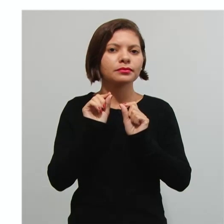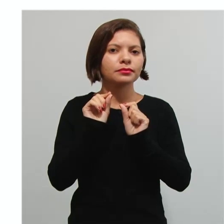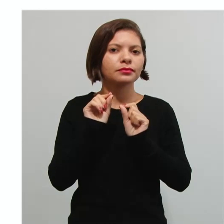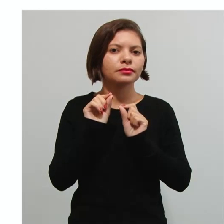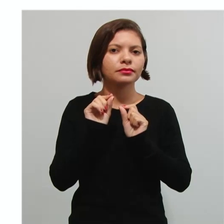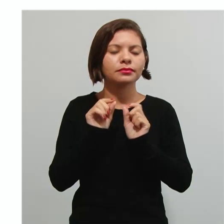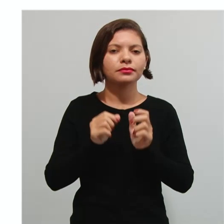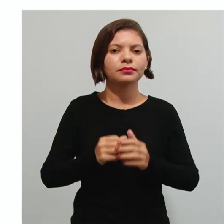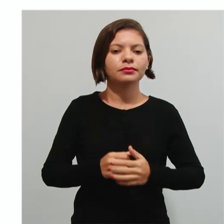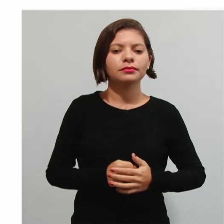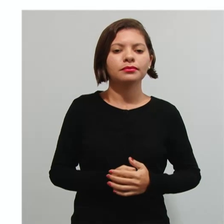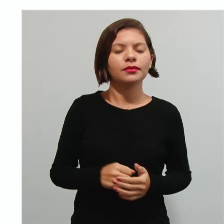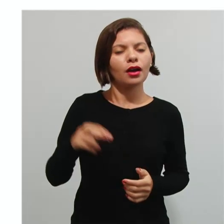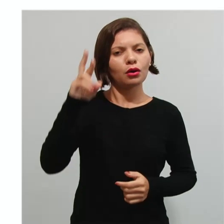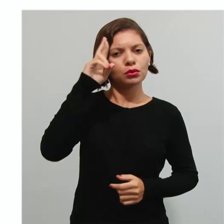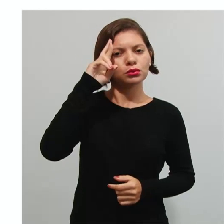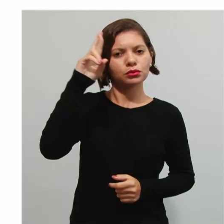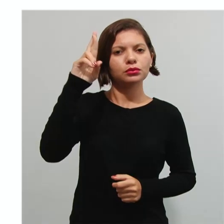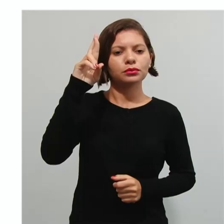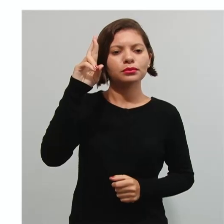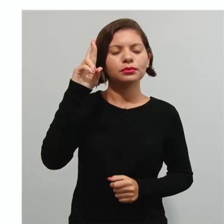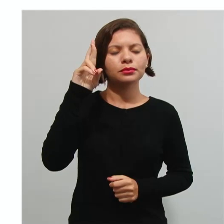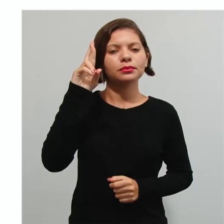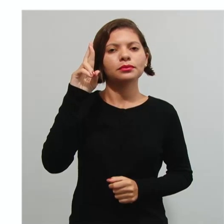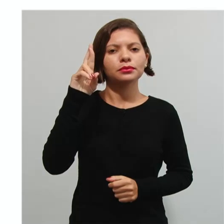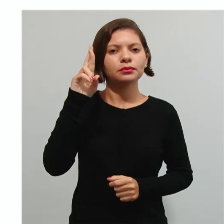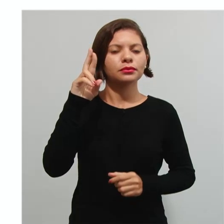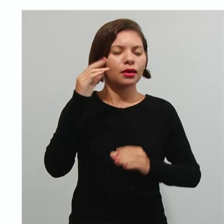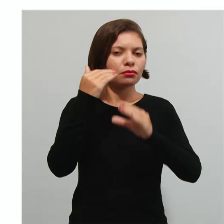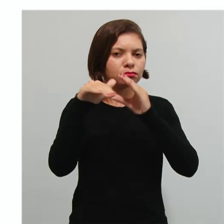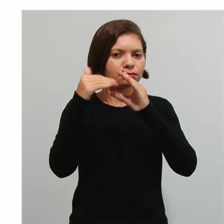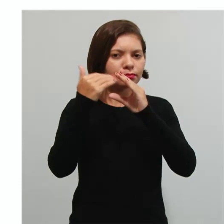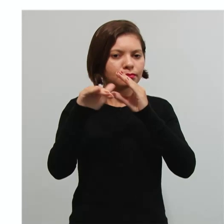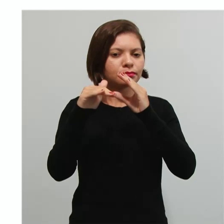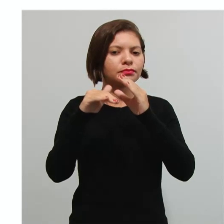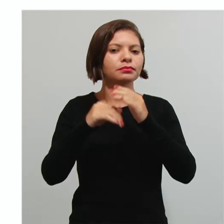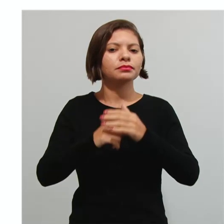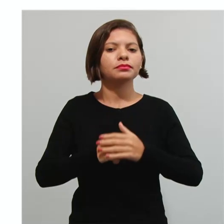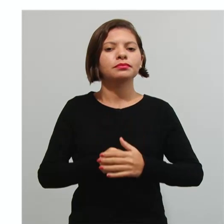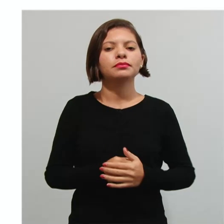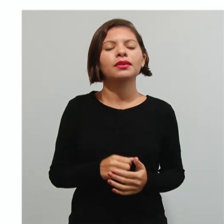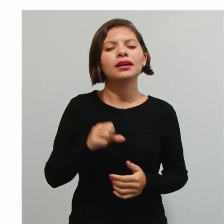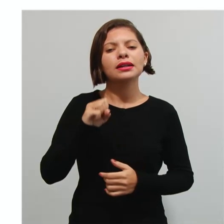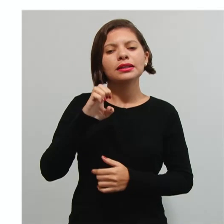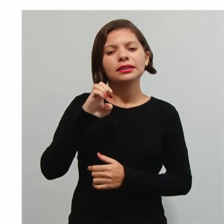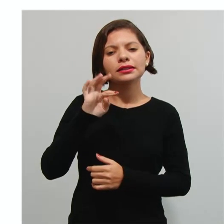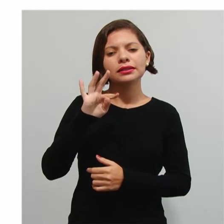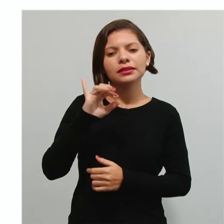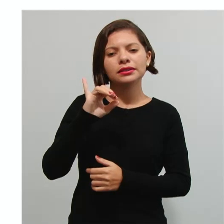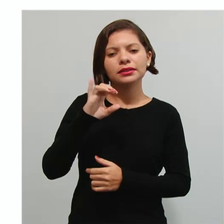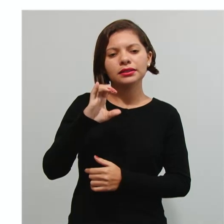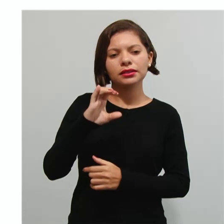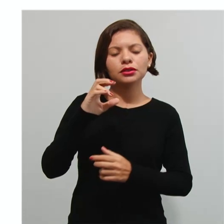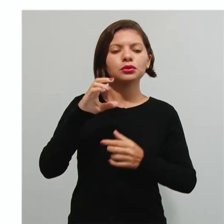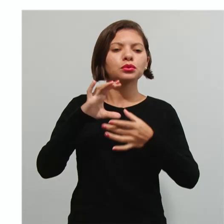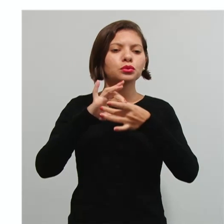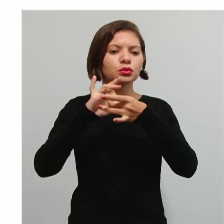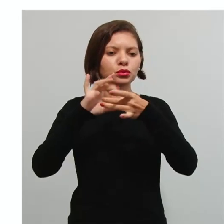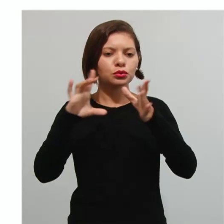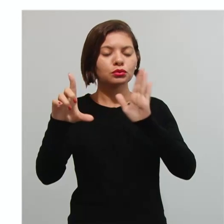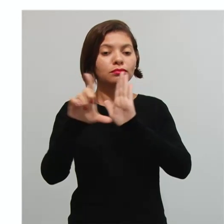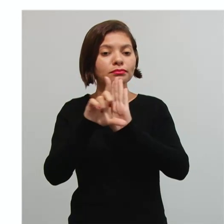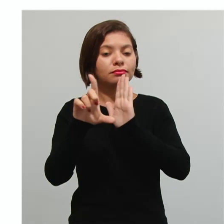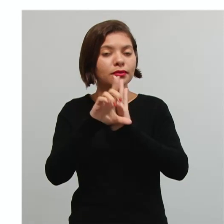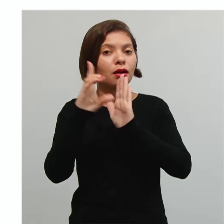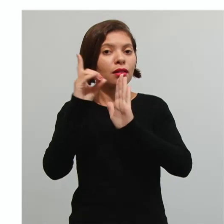a autoridade, né, que está emitindo. CETIC, no uso de suas atribuições legais conferidas pelo